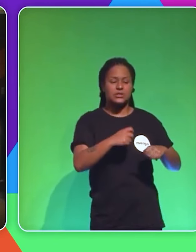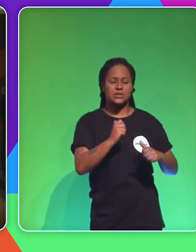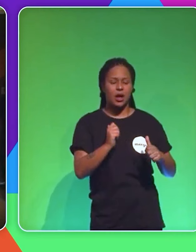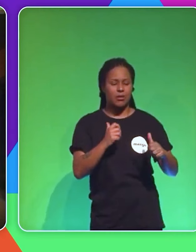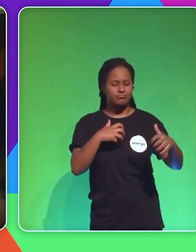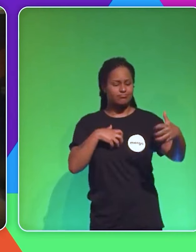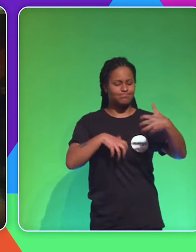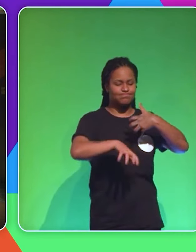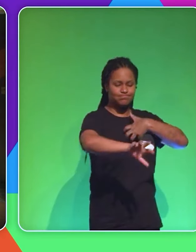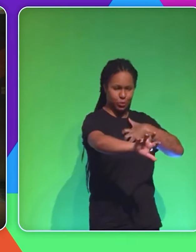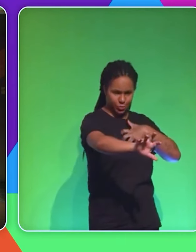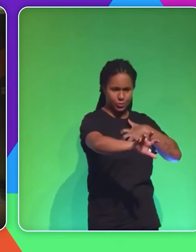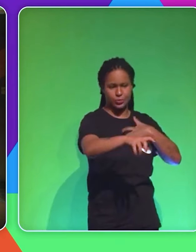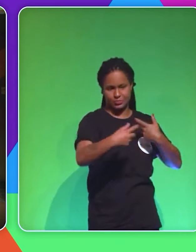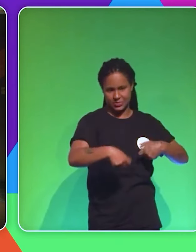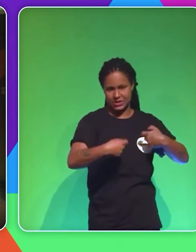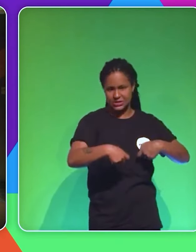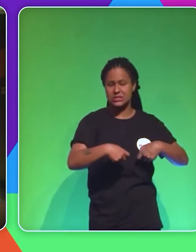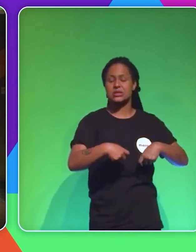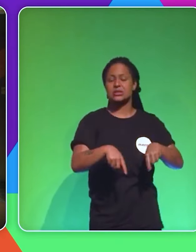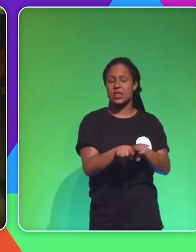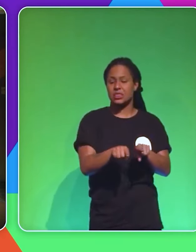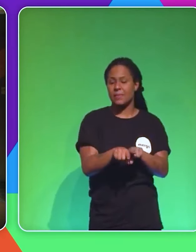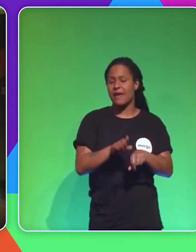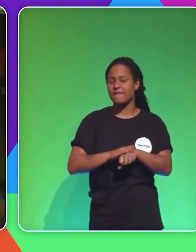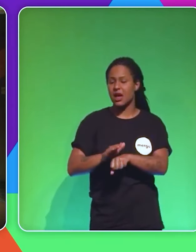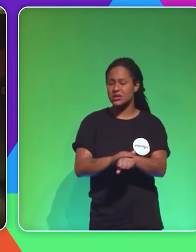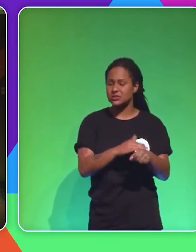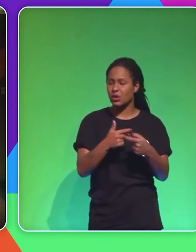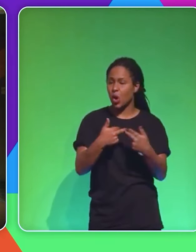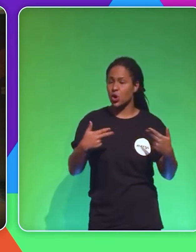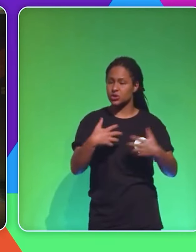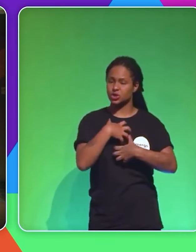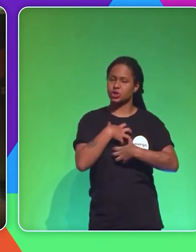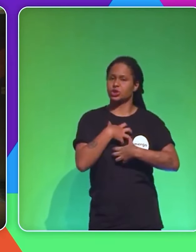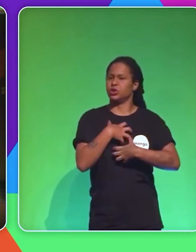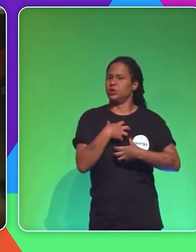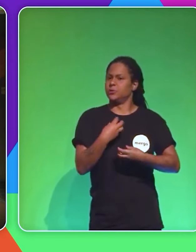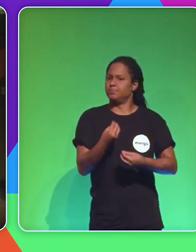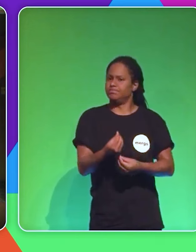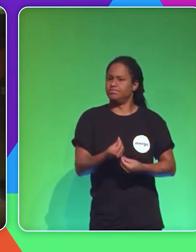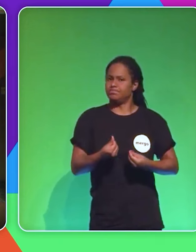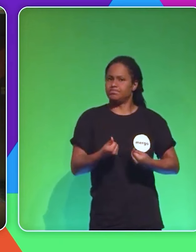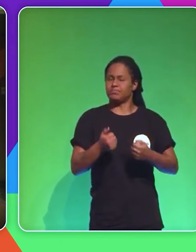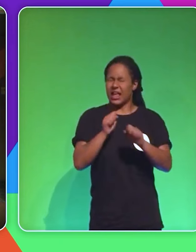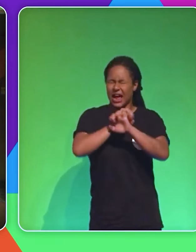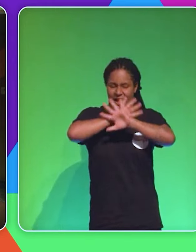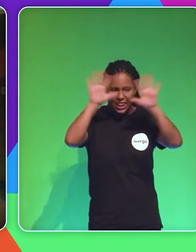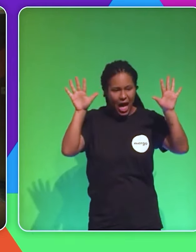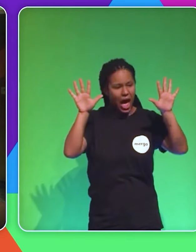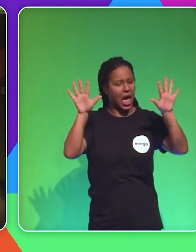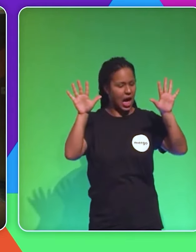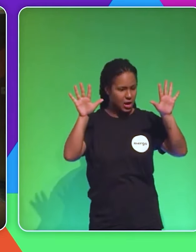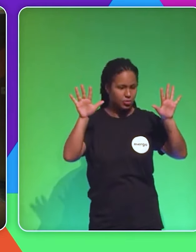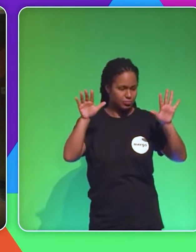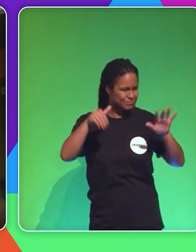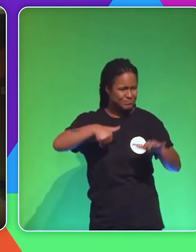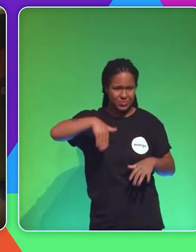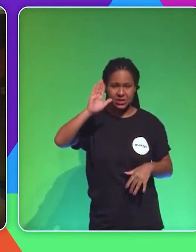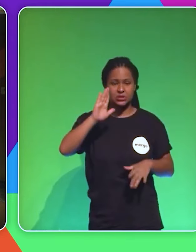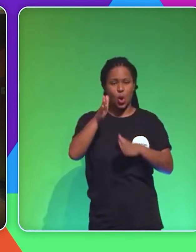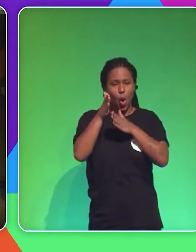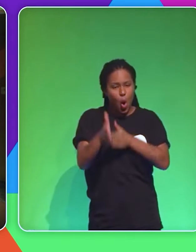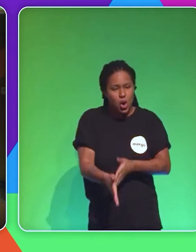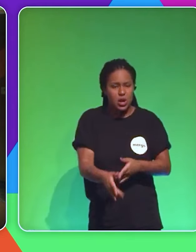pessoas eu acho que tem que fazer as coisas da maneira mais clara possível mais